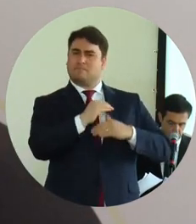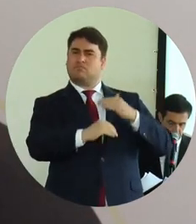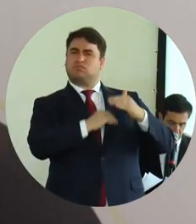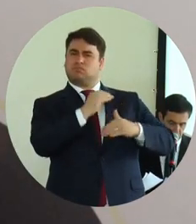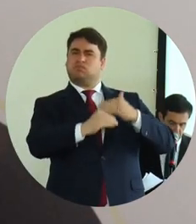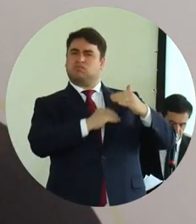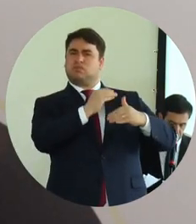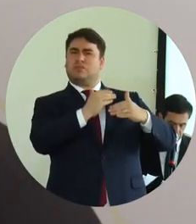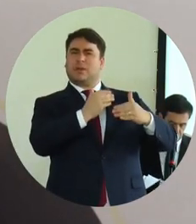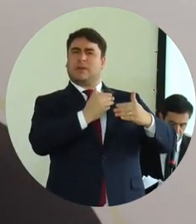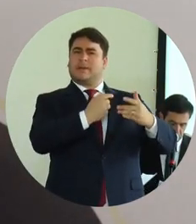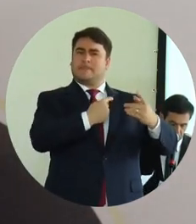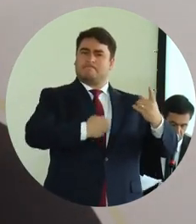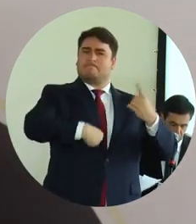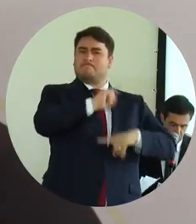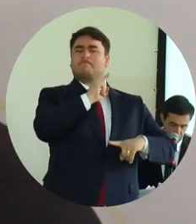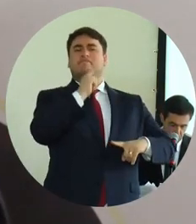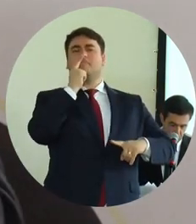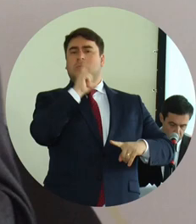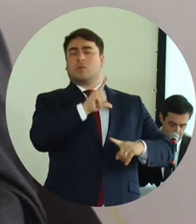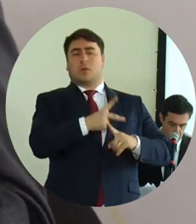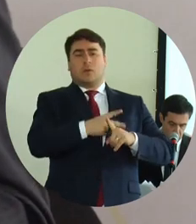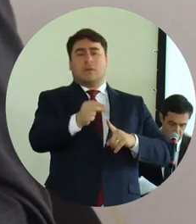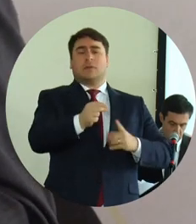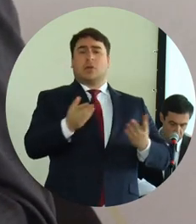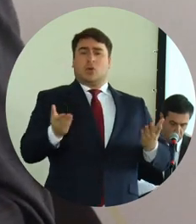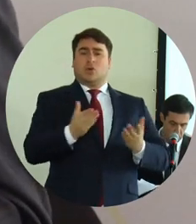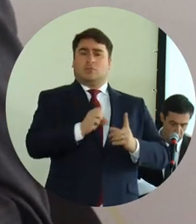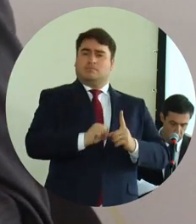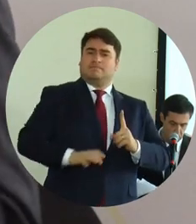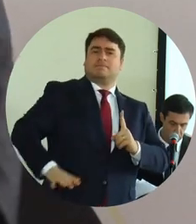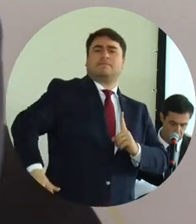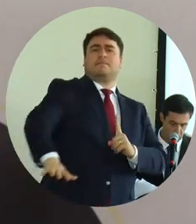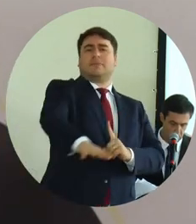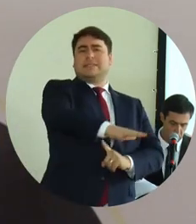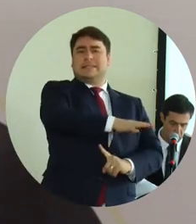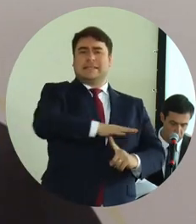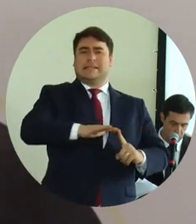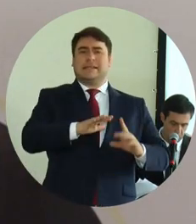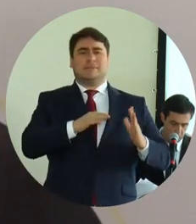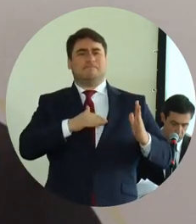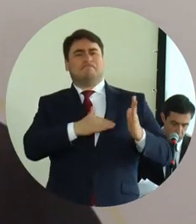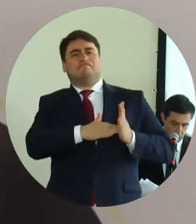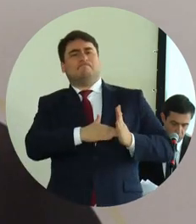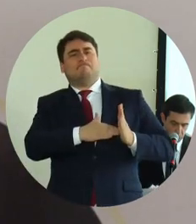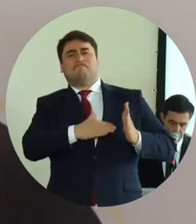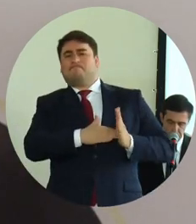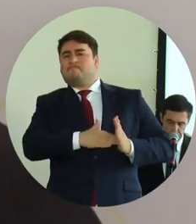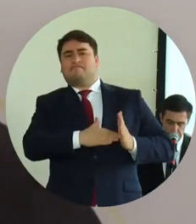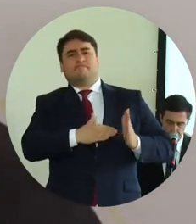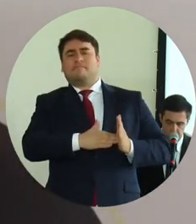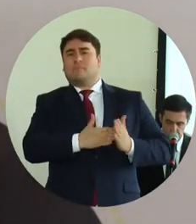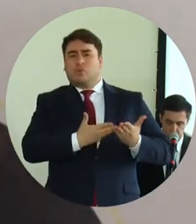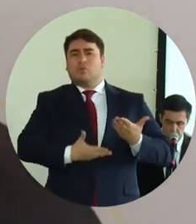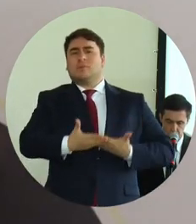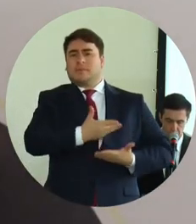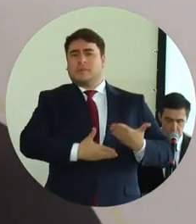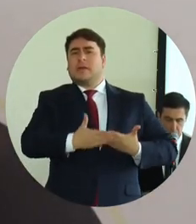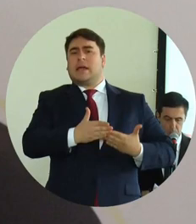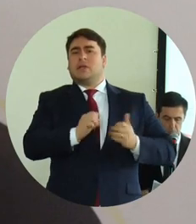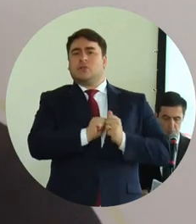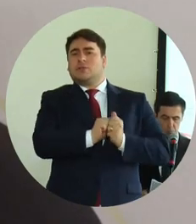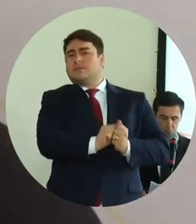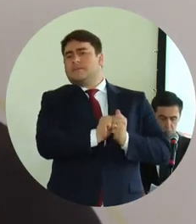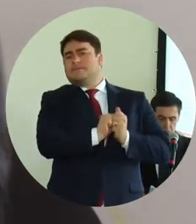e vencer, para que nós possamos ter uma sociedade que de fato não discrimine e que a gente possa trabalhar todos